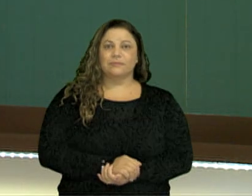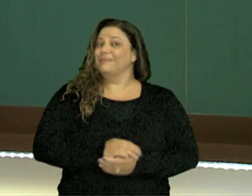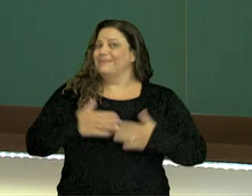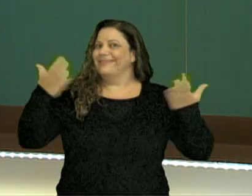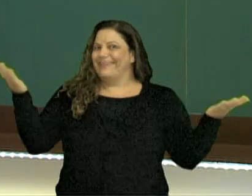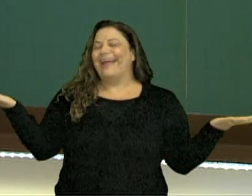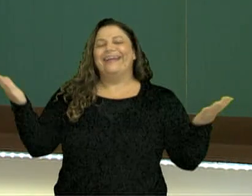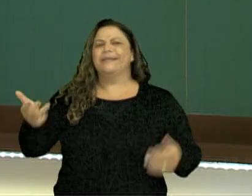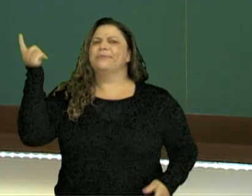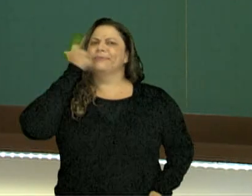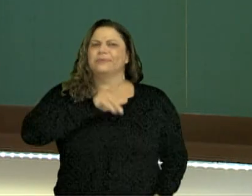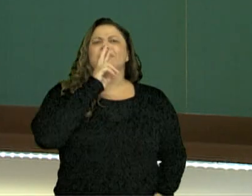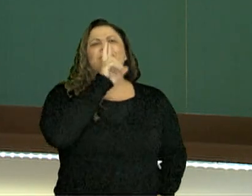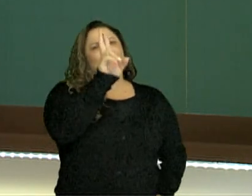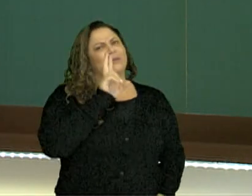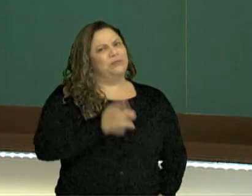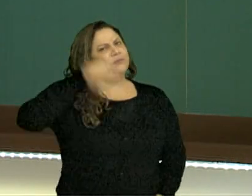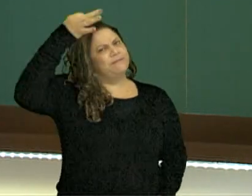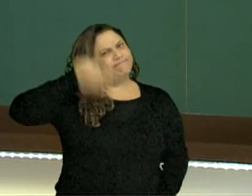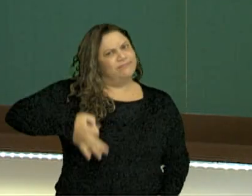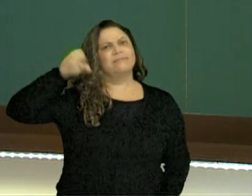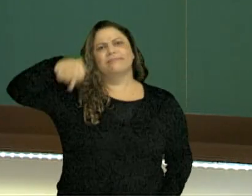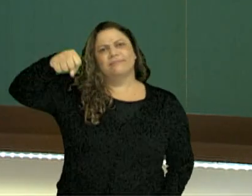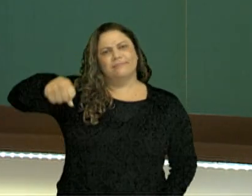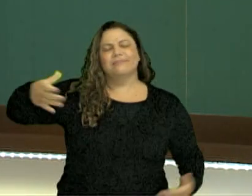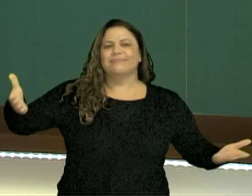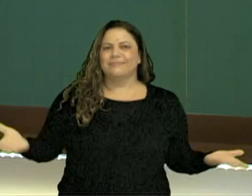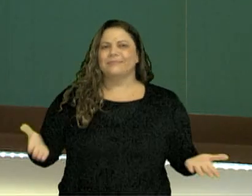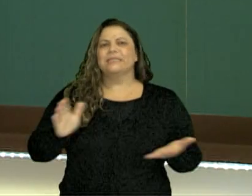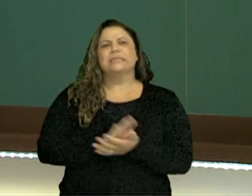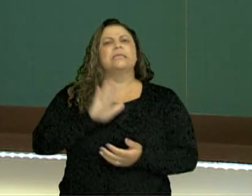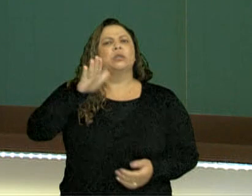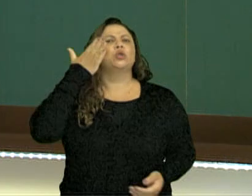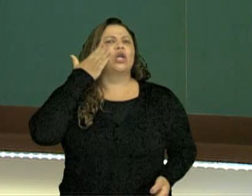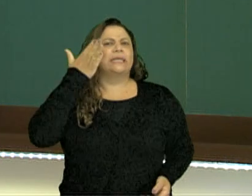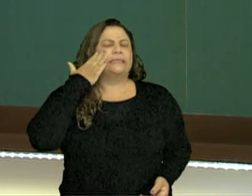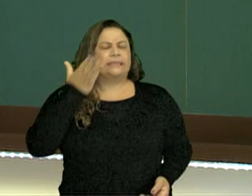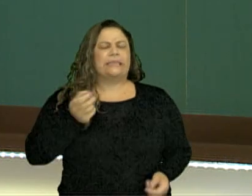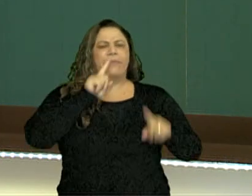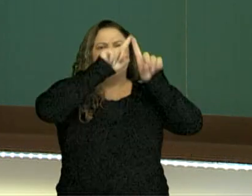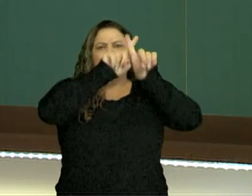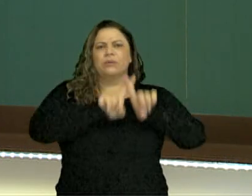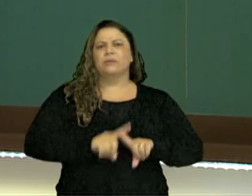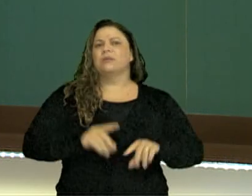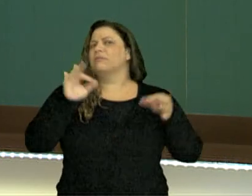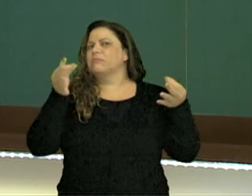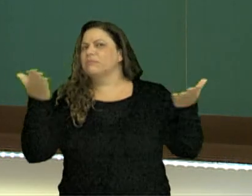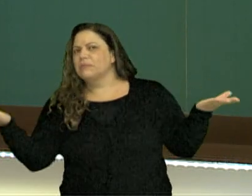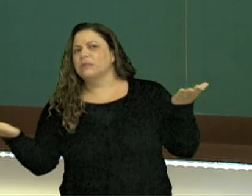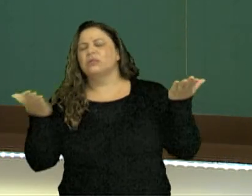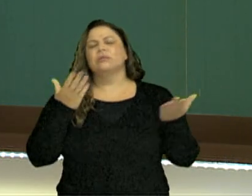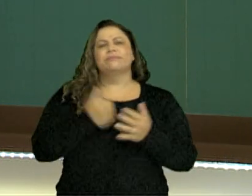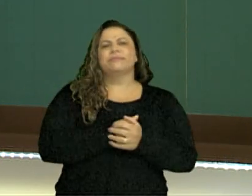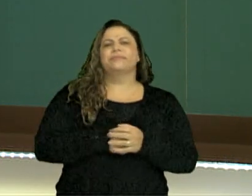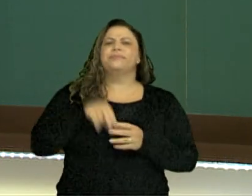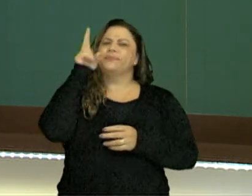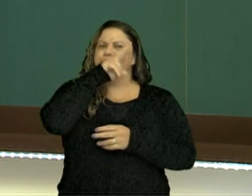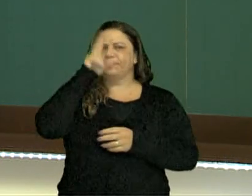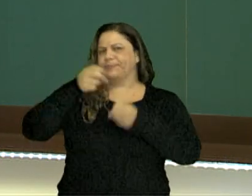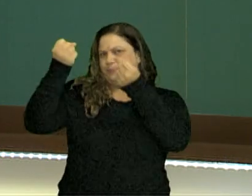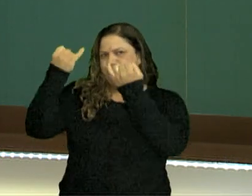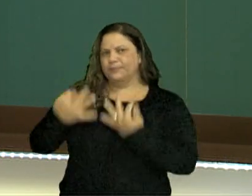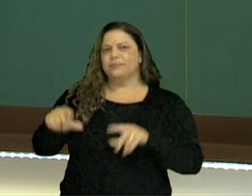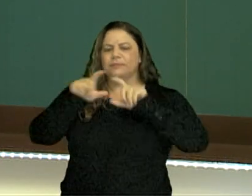E aí, galera, conseguiram resolver? Tenho certeza que sim, né? Já sabem a alternativa? Mas antes da gente falar da alternativa, aquele caso que eu falei para